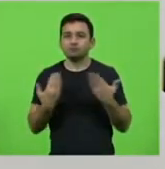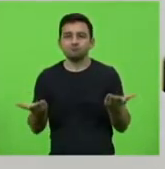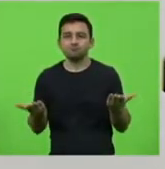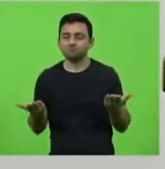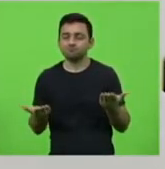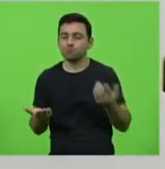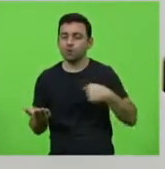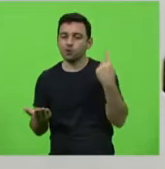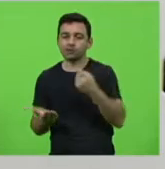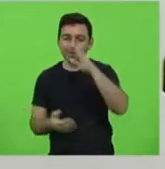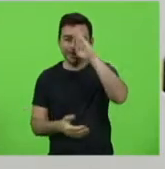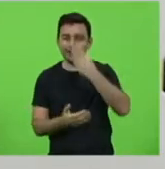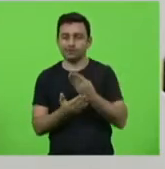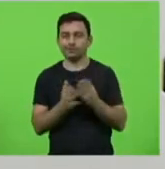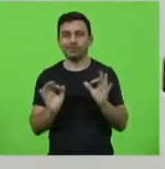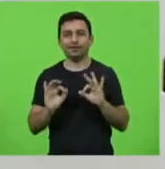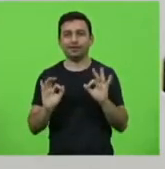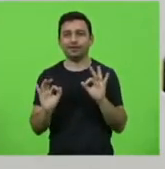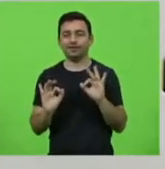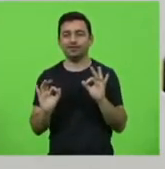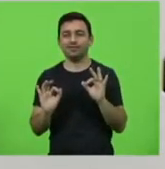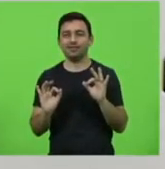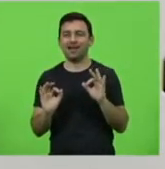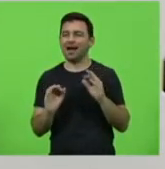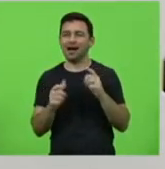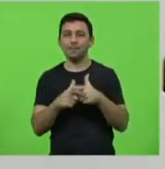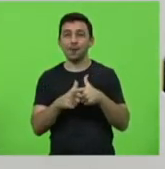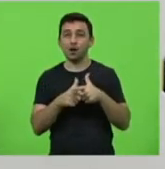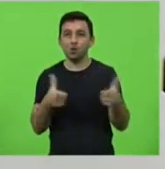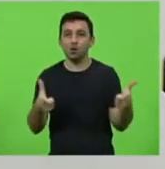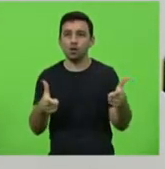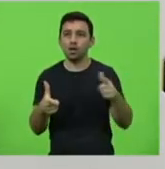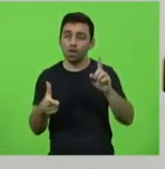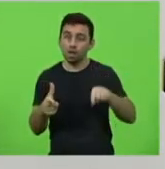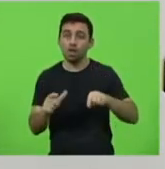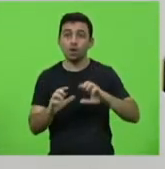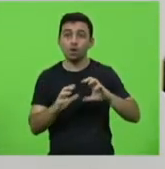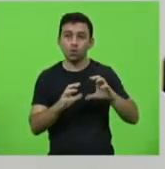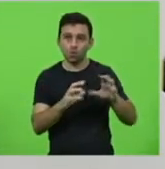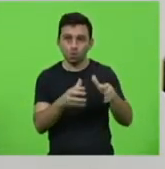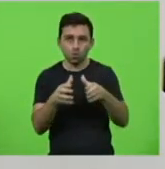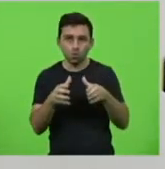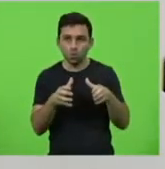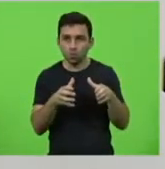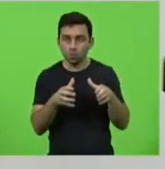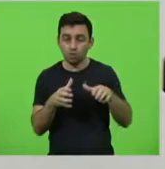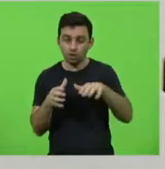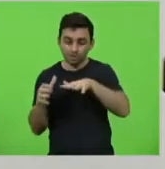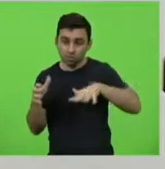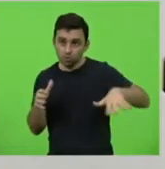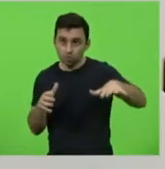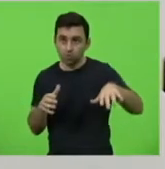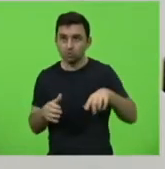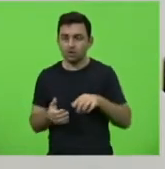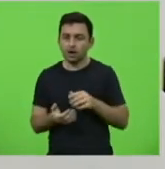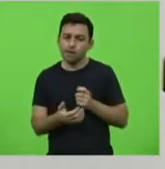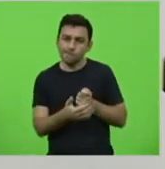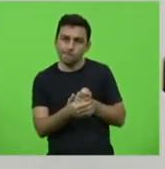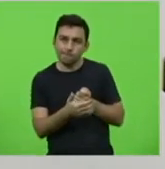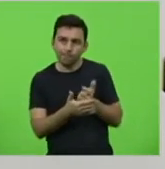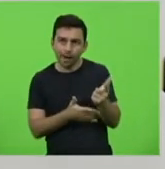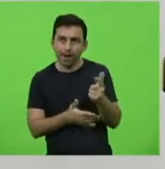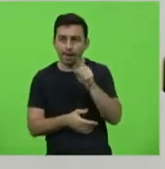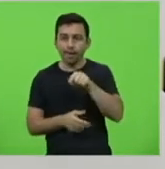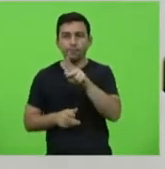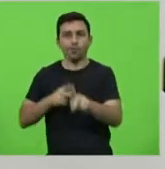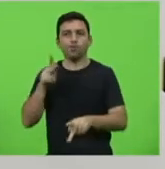inacreditável e de, a maior parte, são bancadas pela população. Esse é uma ajuda de custeio, mas